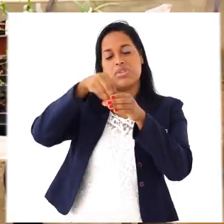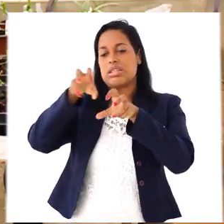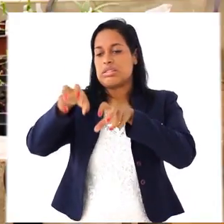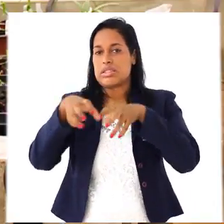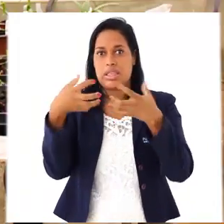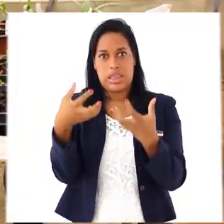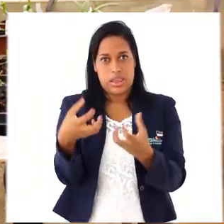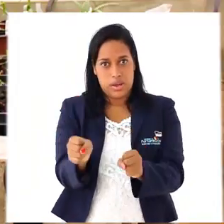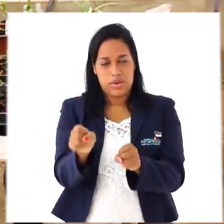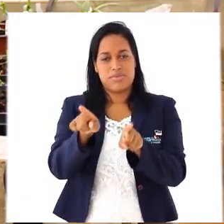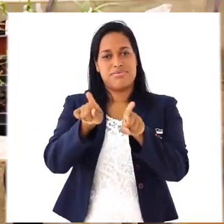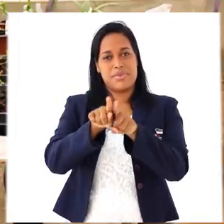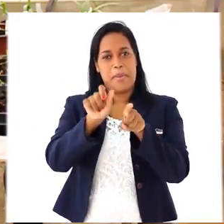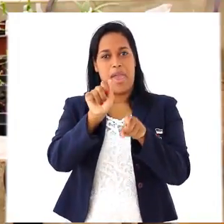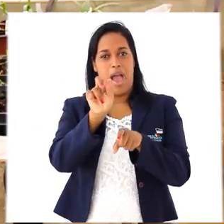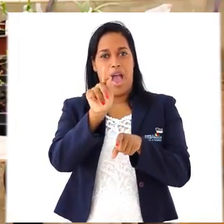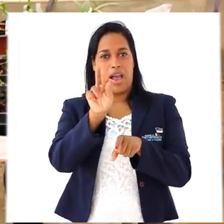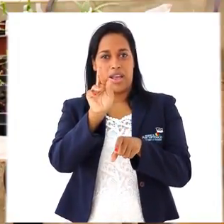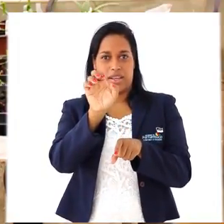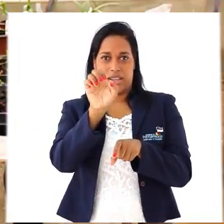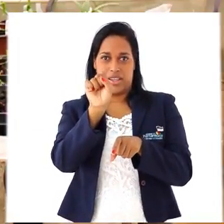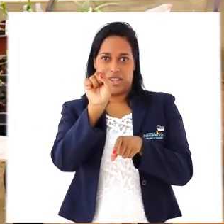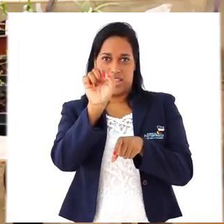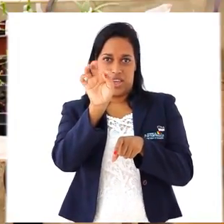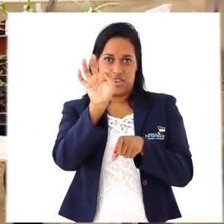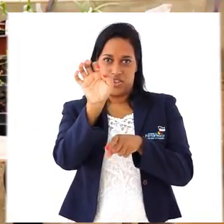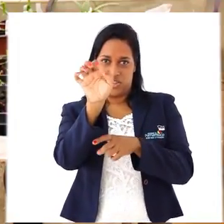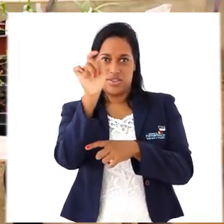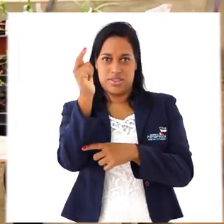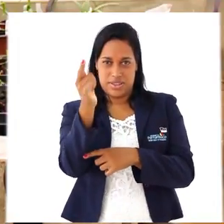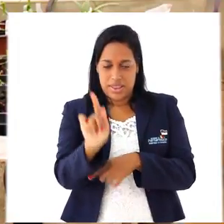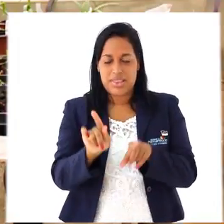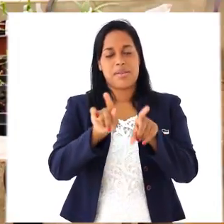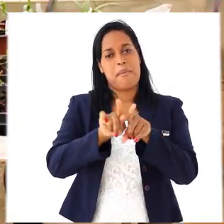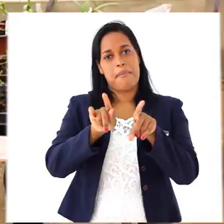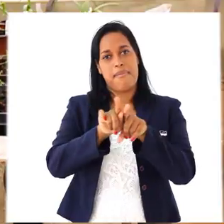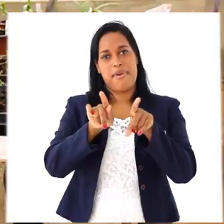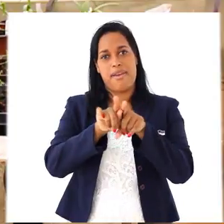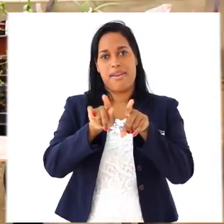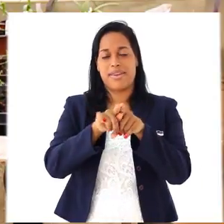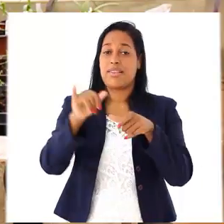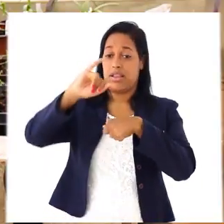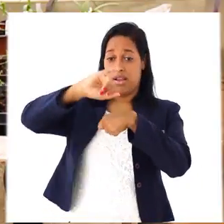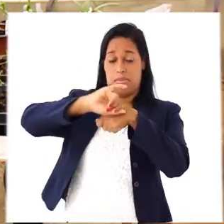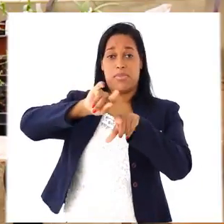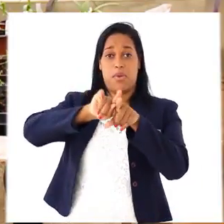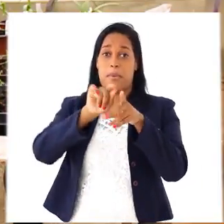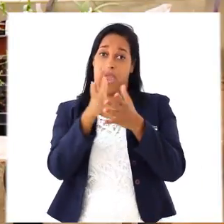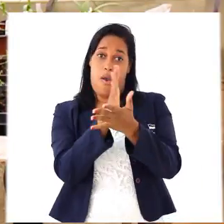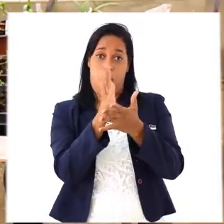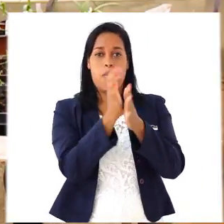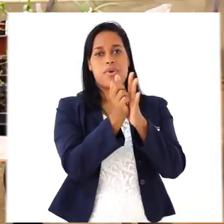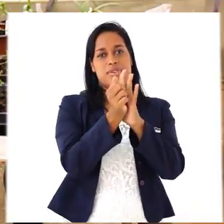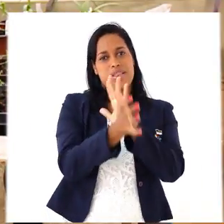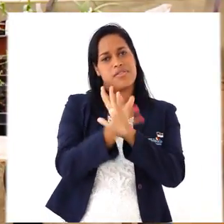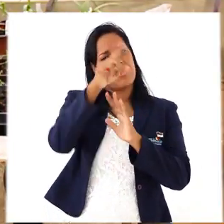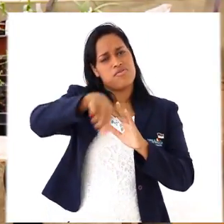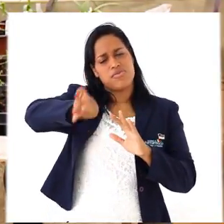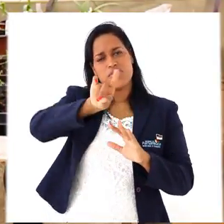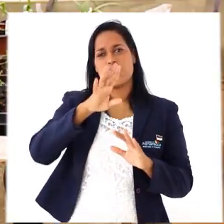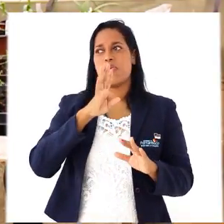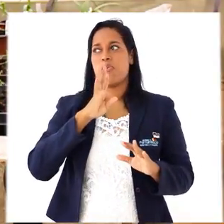do agreste e aqui na zona do litoral da capital também a gente encontra algumas atividades. Então você vai se familiarizar